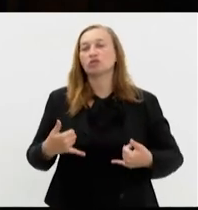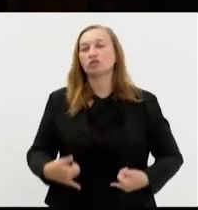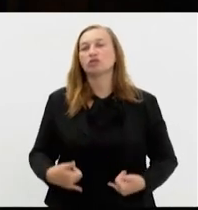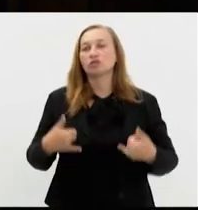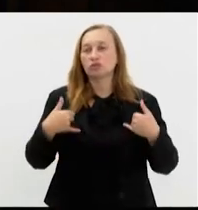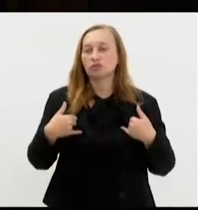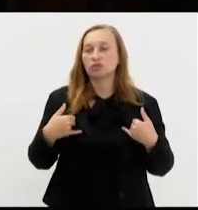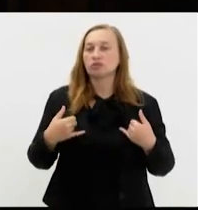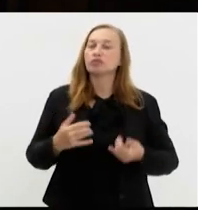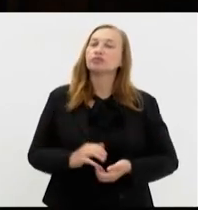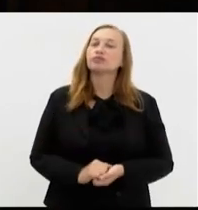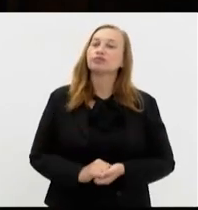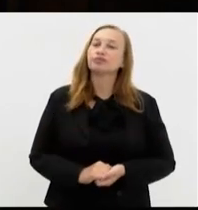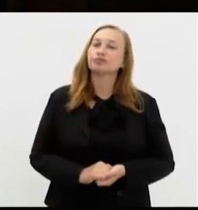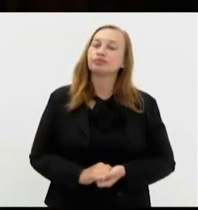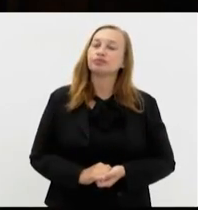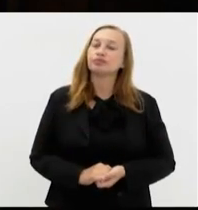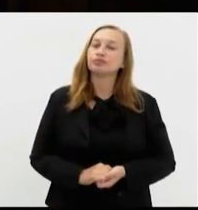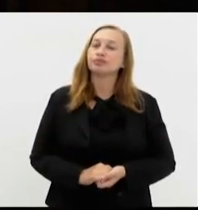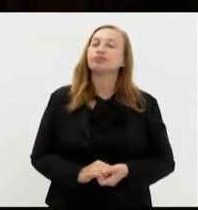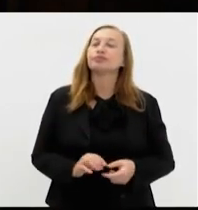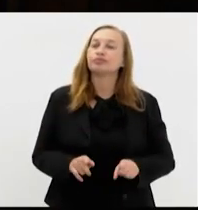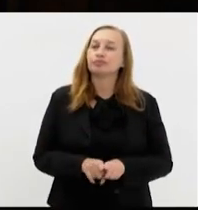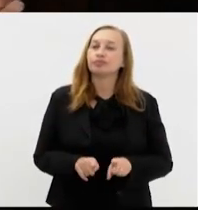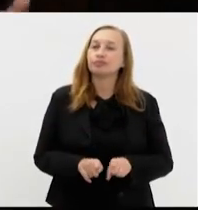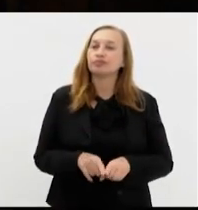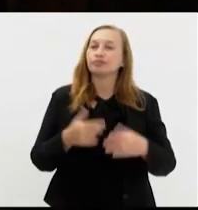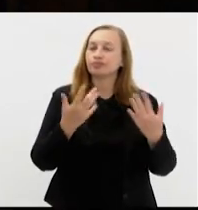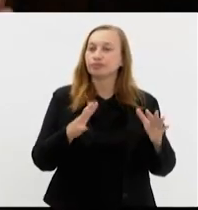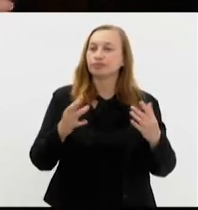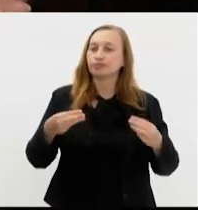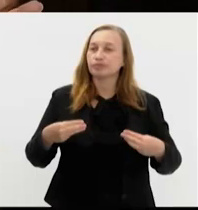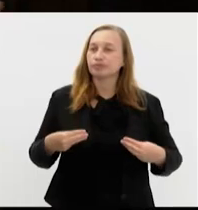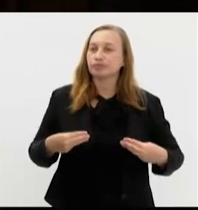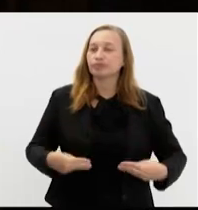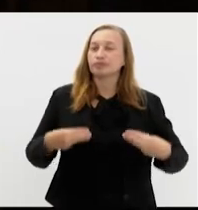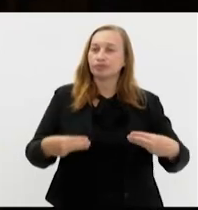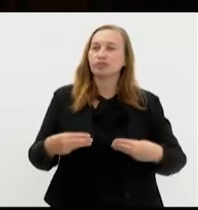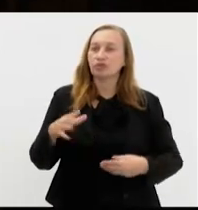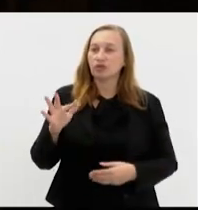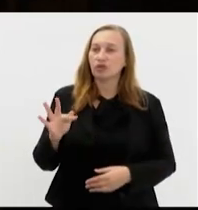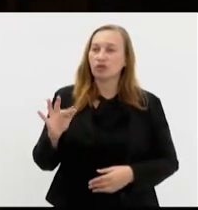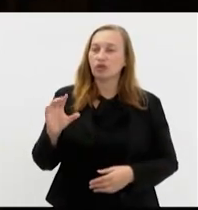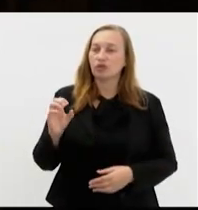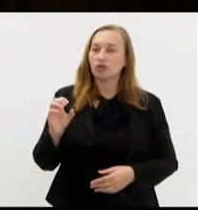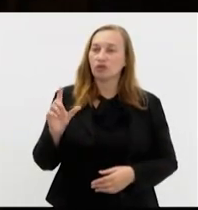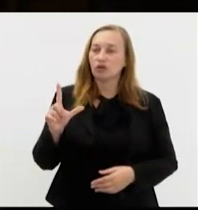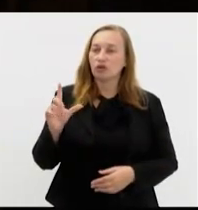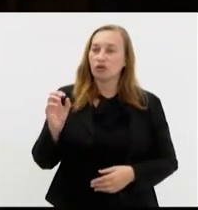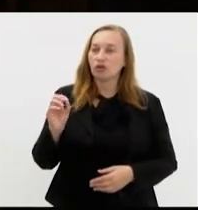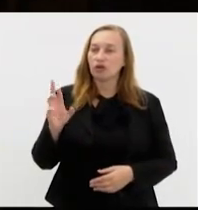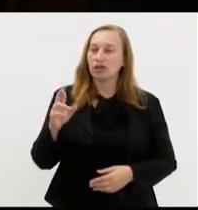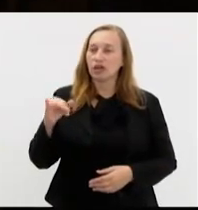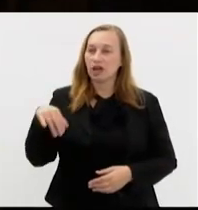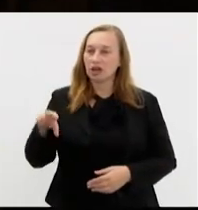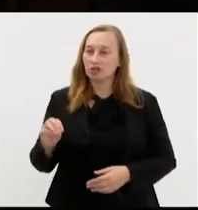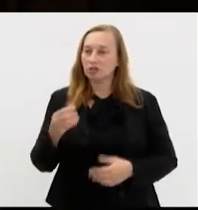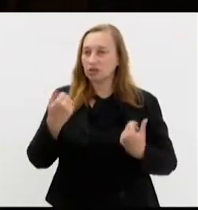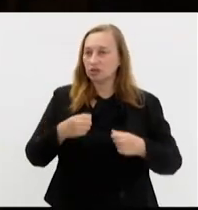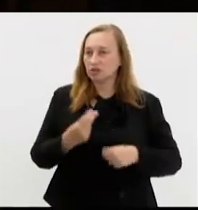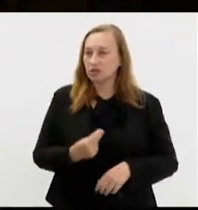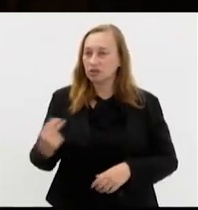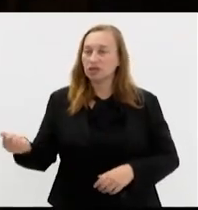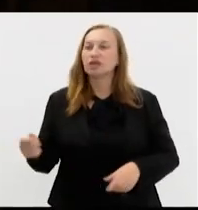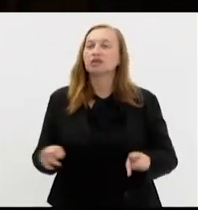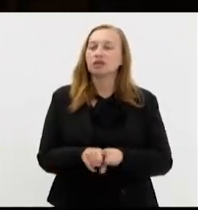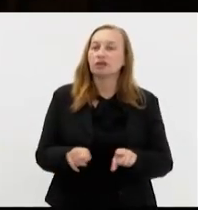aqui eh queria também saudar o ministro Floriano mas ele teve que se ausentar queria saudar os